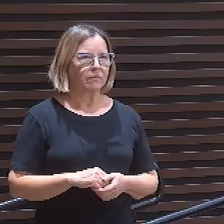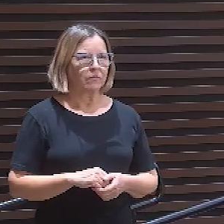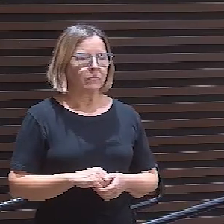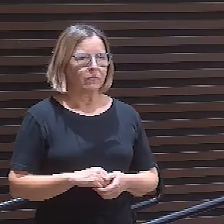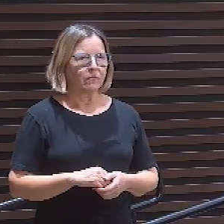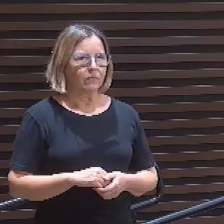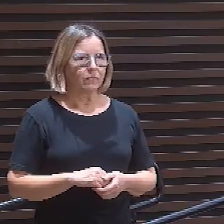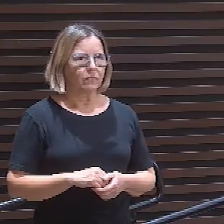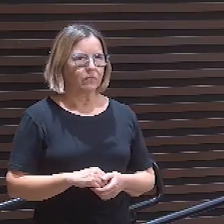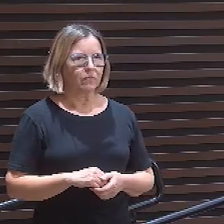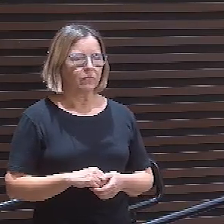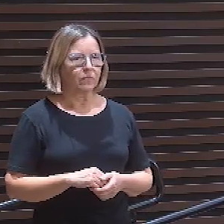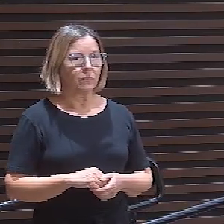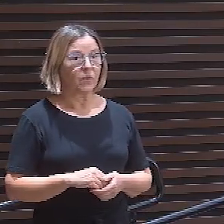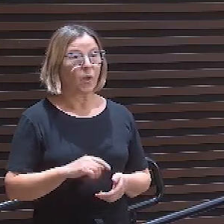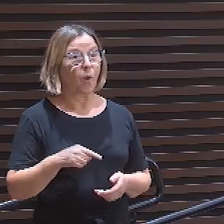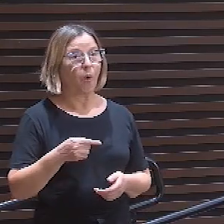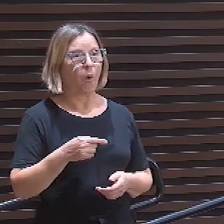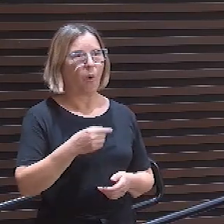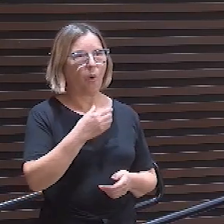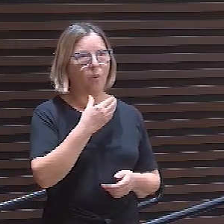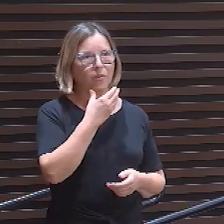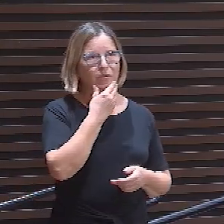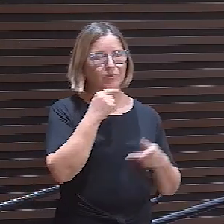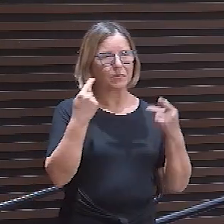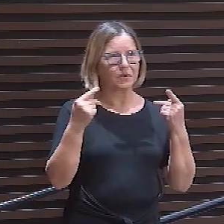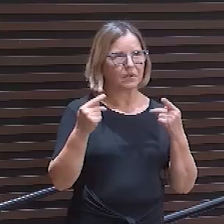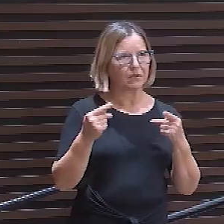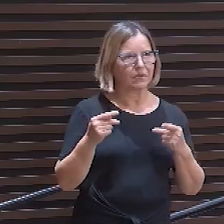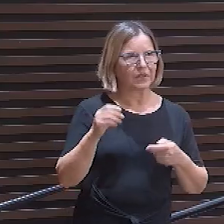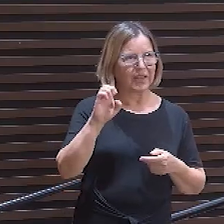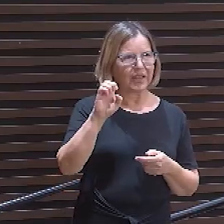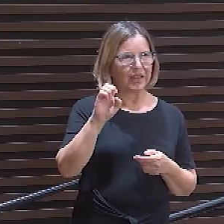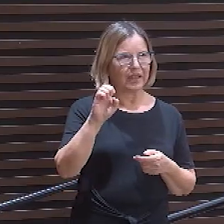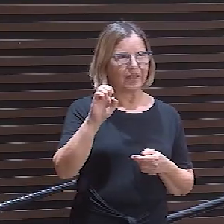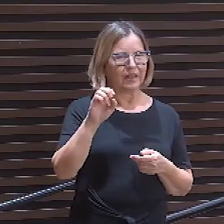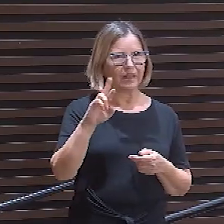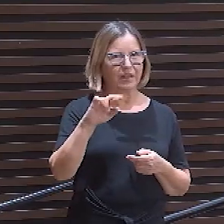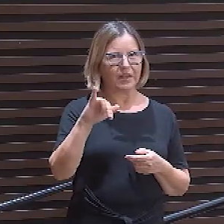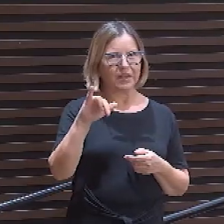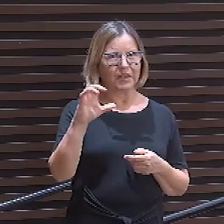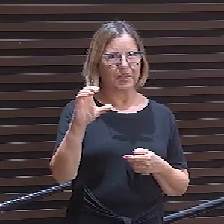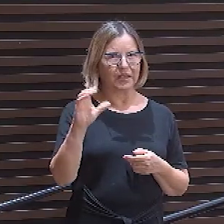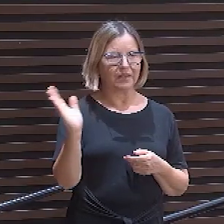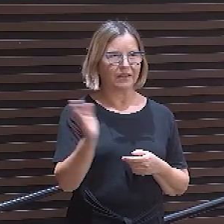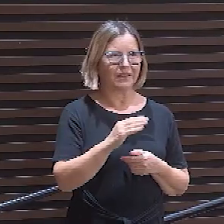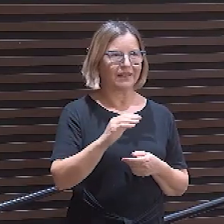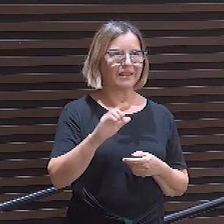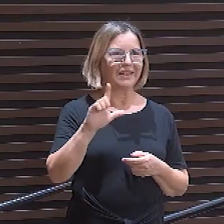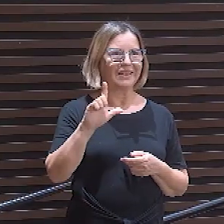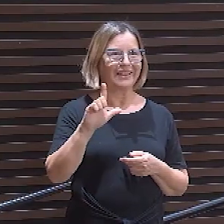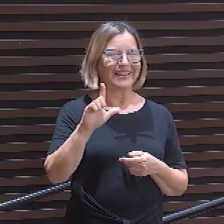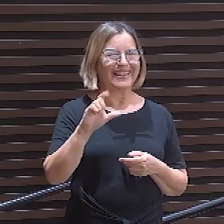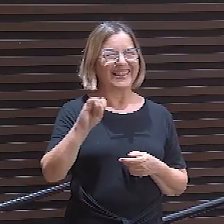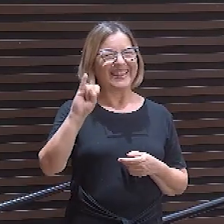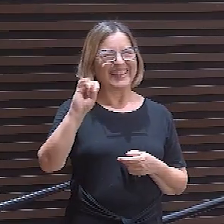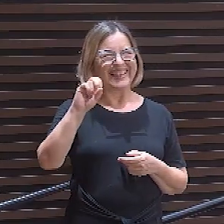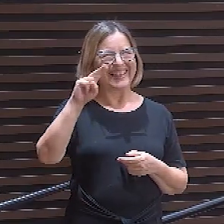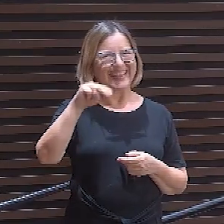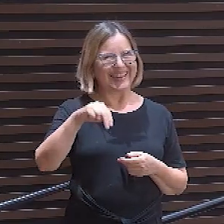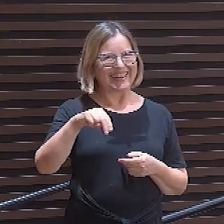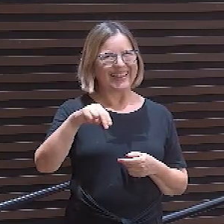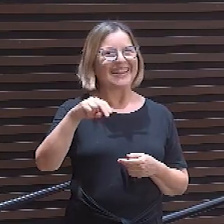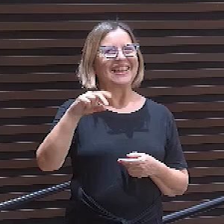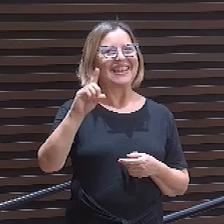Eric Liddell. Alguém já ouviu falar em Eric Liddell? Eu já falei aqui, vocês não prestaram atenção.